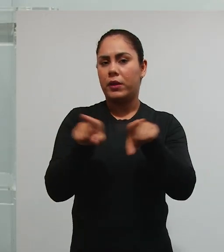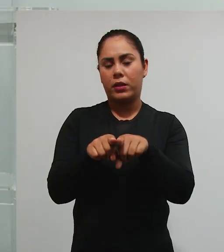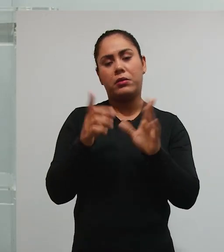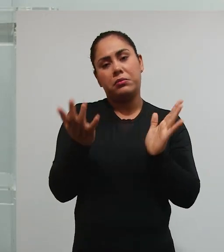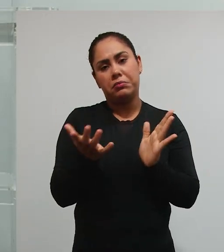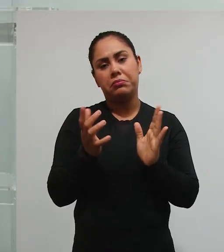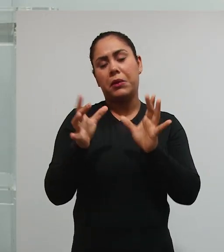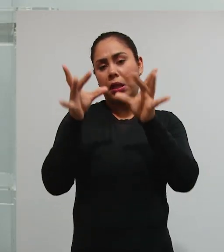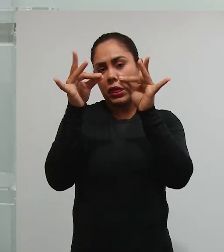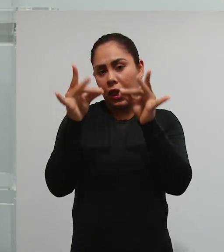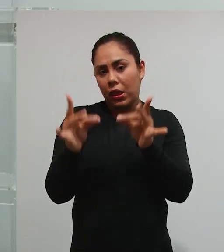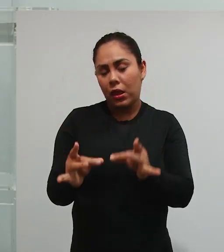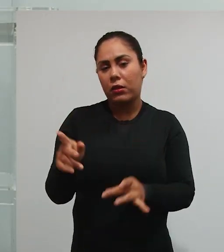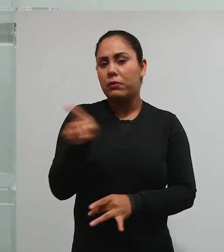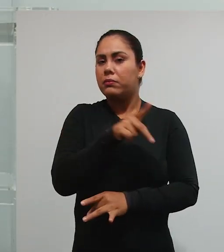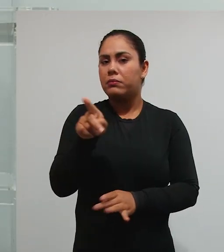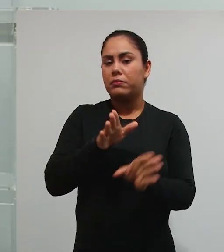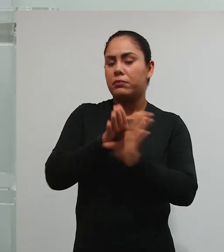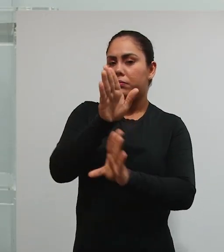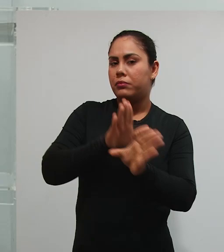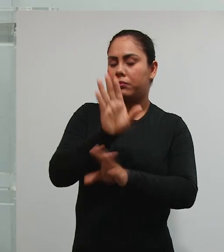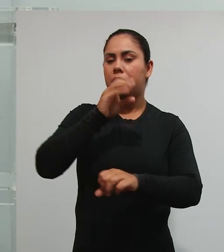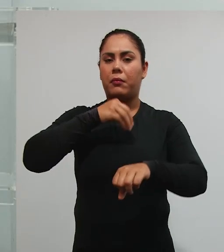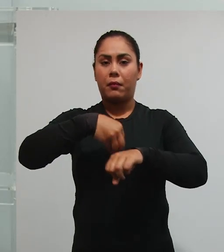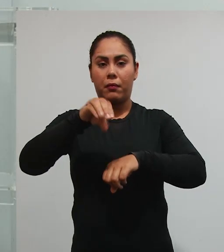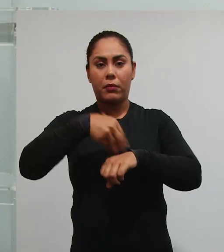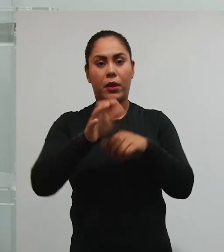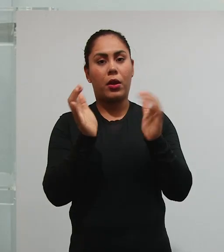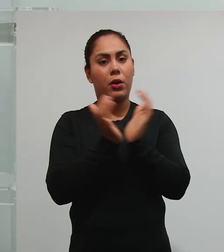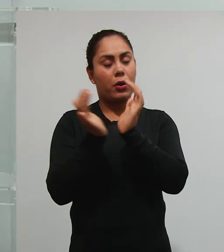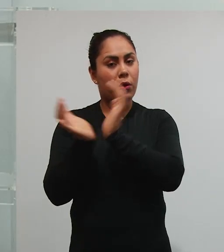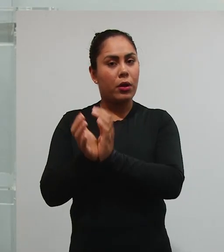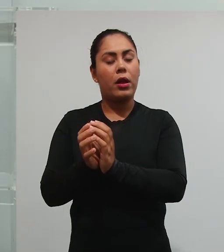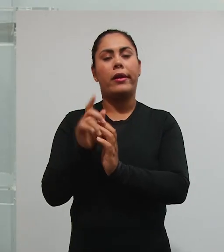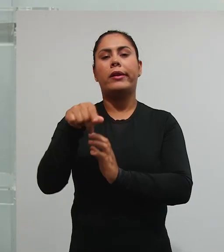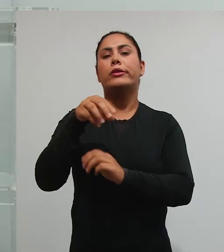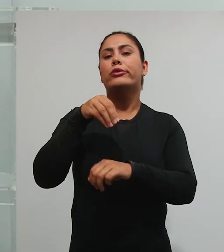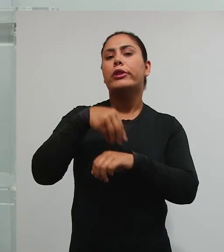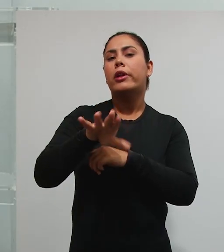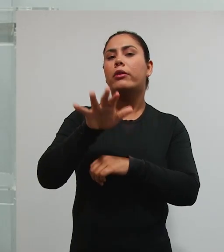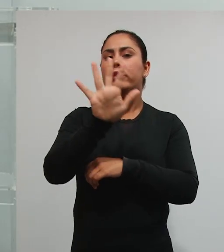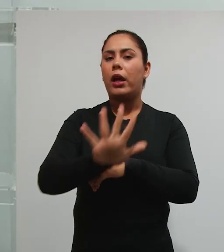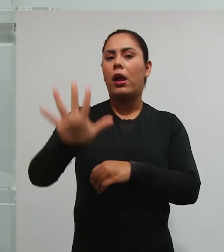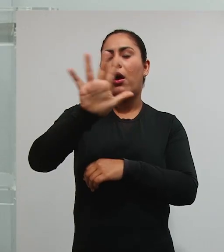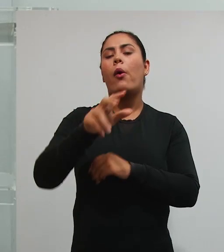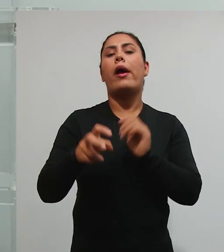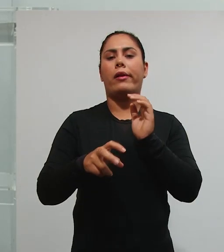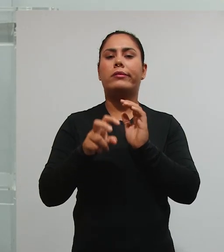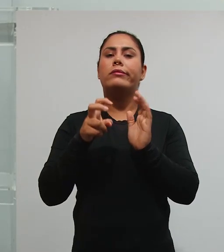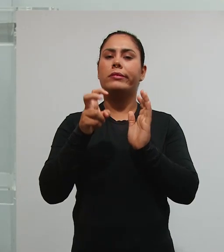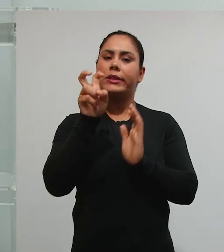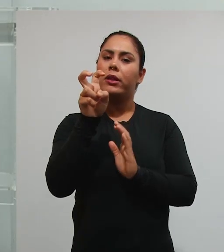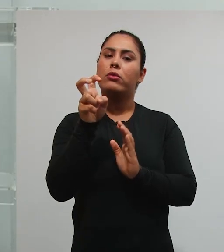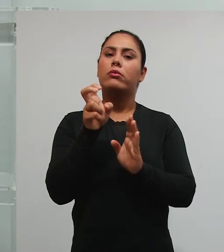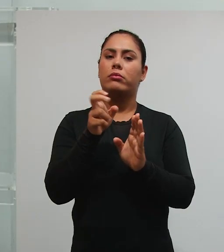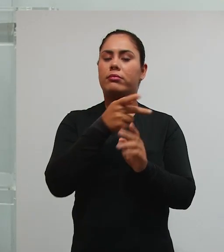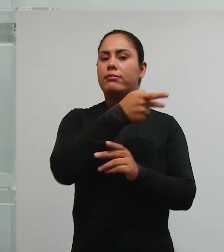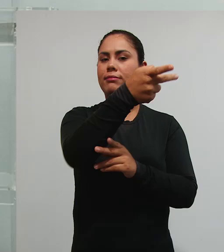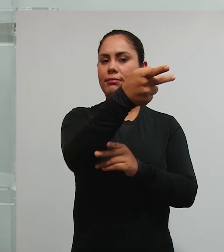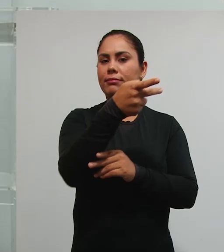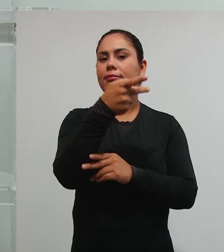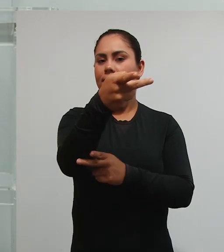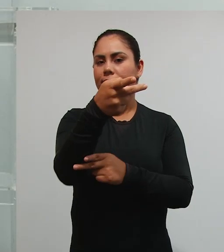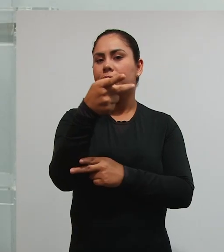também, discricionário ao professor orientador do grupo. A sugestão geral é que sejam 5 visitas, porque nas